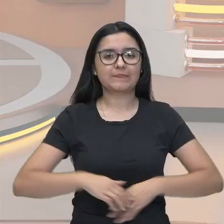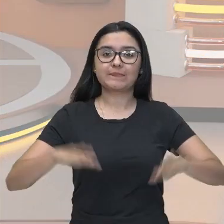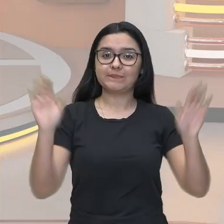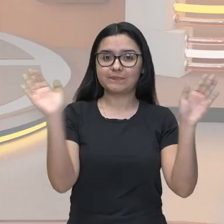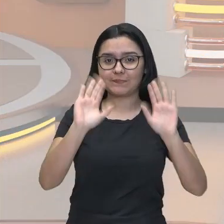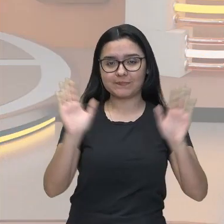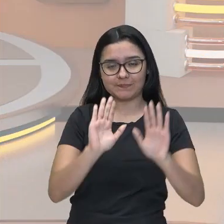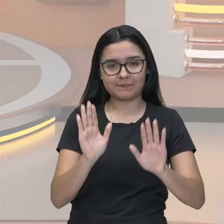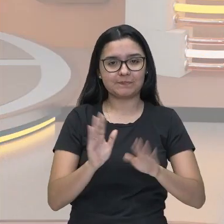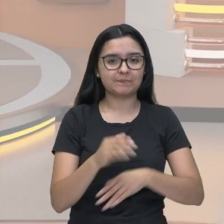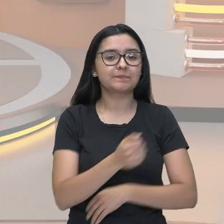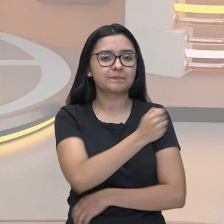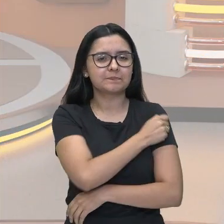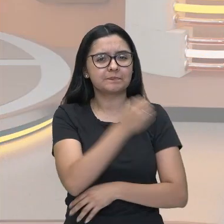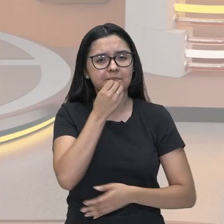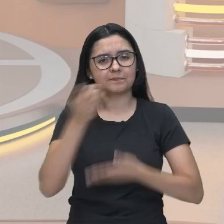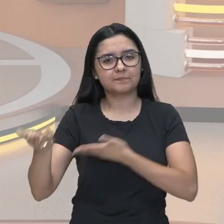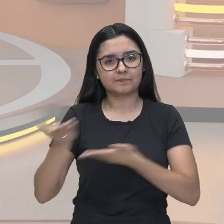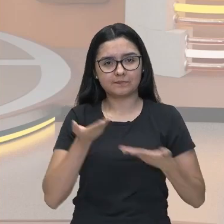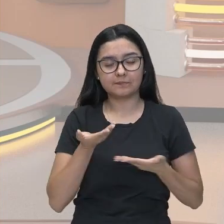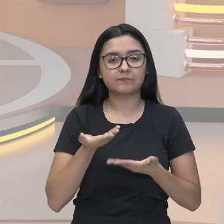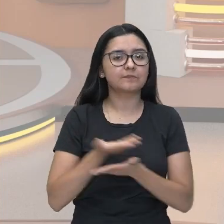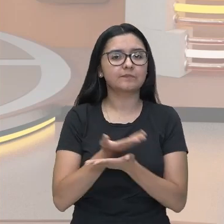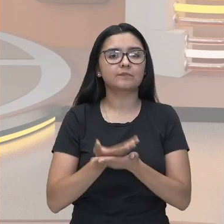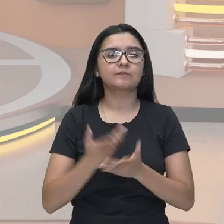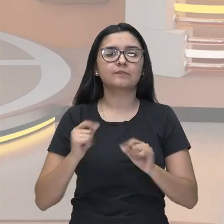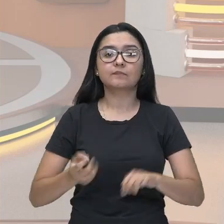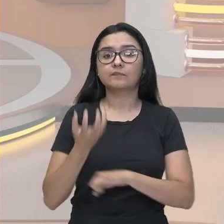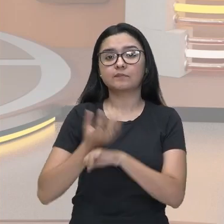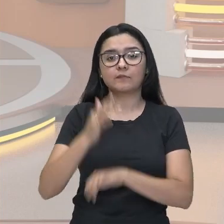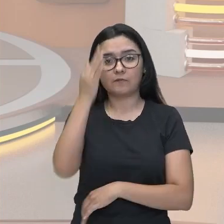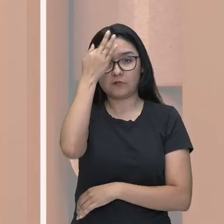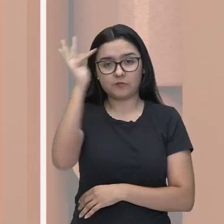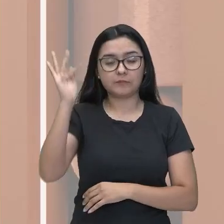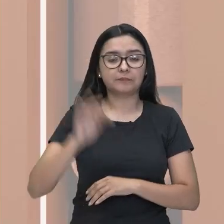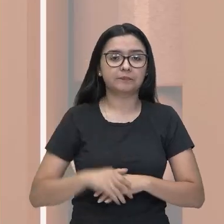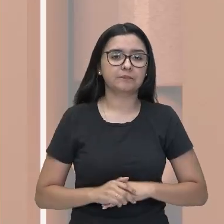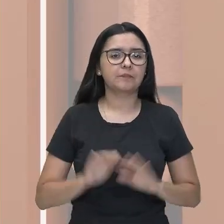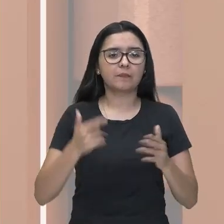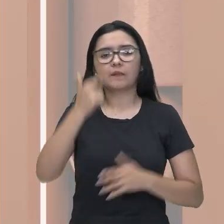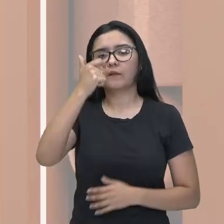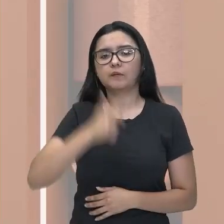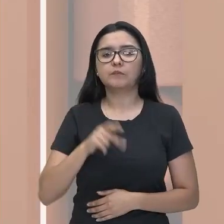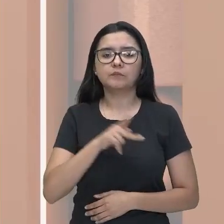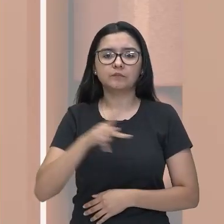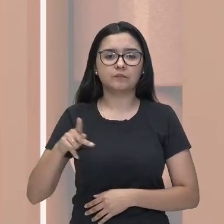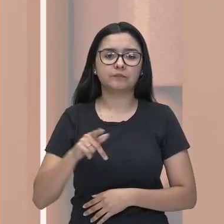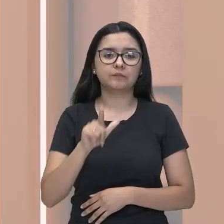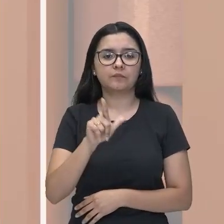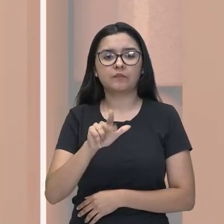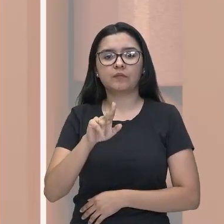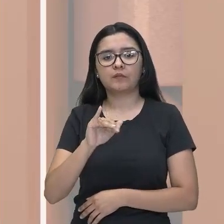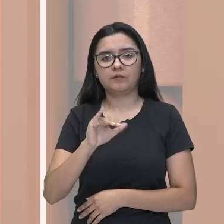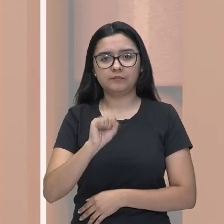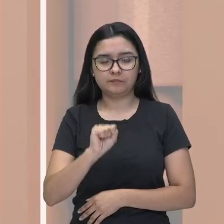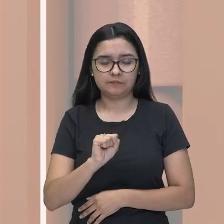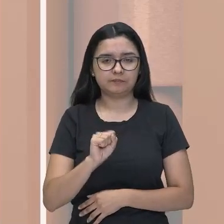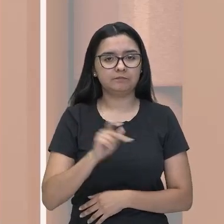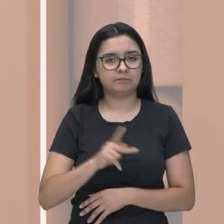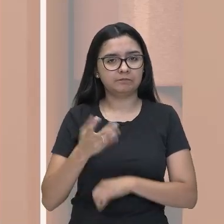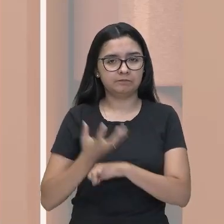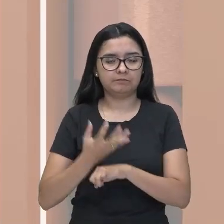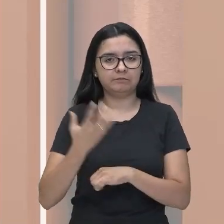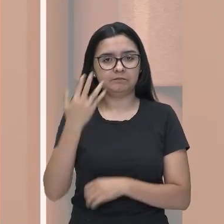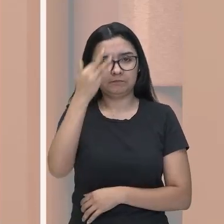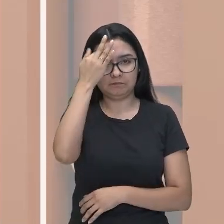Olá pessoal, sejam bem-vindos aqui à nossa aula de filosofia. Eu sou o professor Luiz Cláudio, professor de filosofia aqui